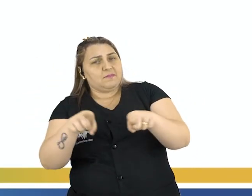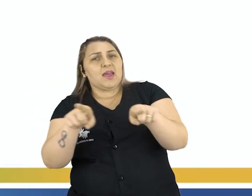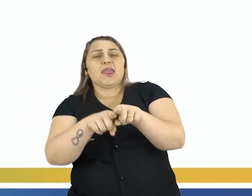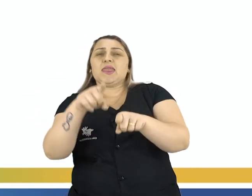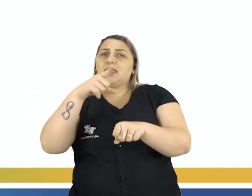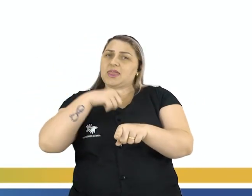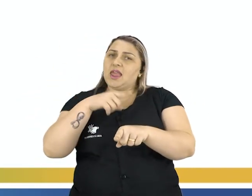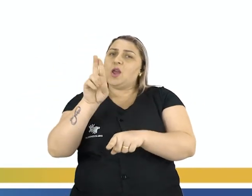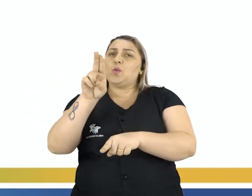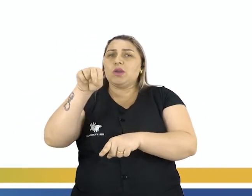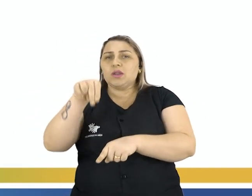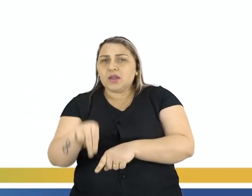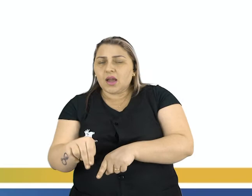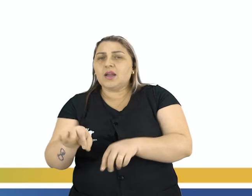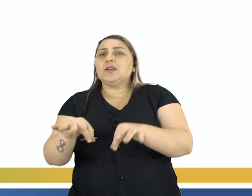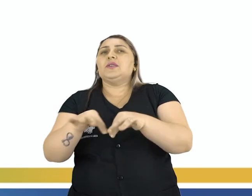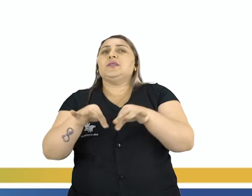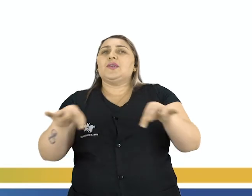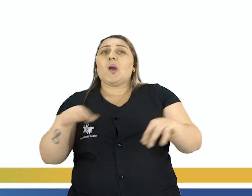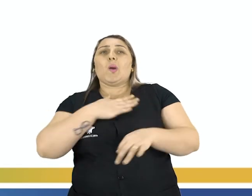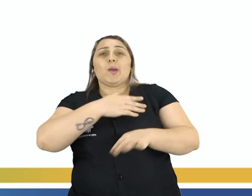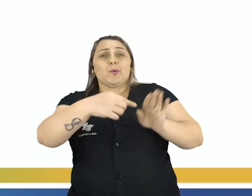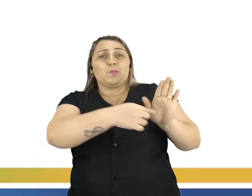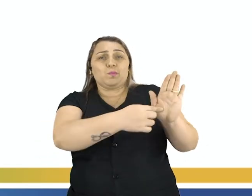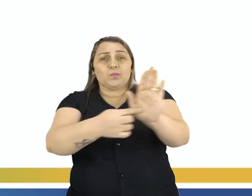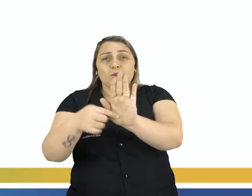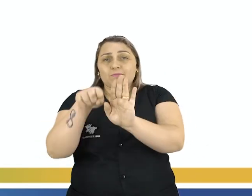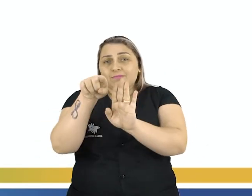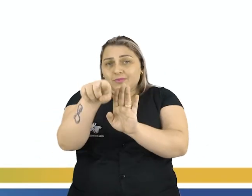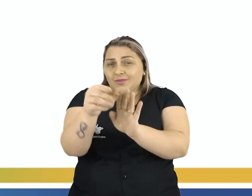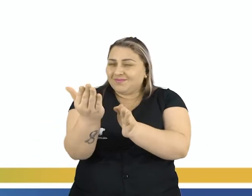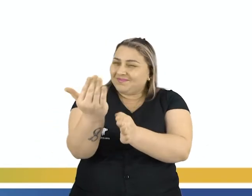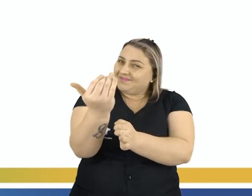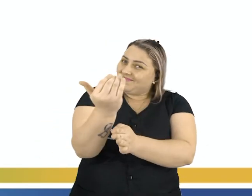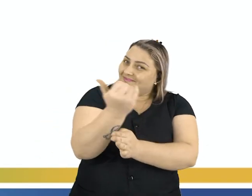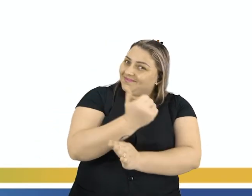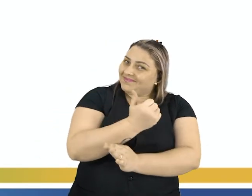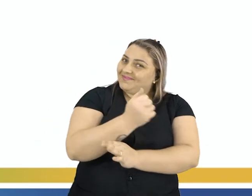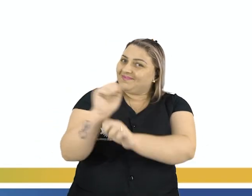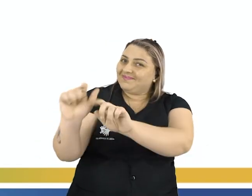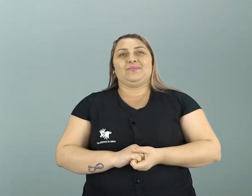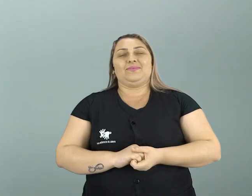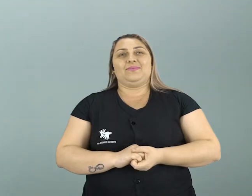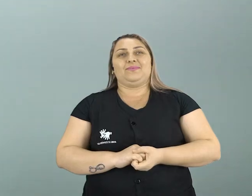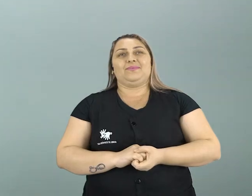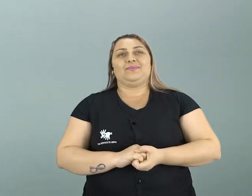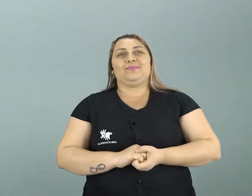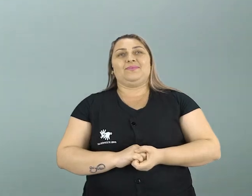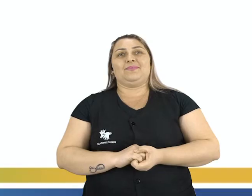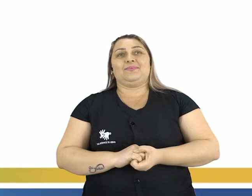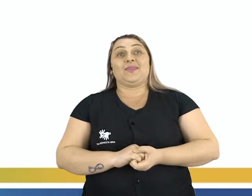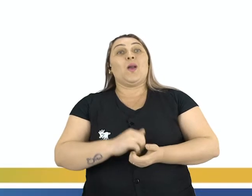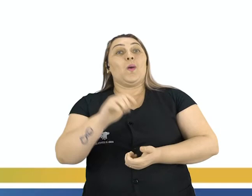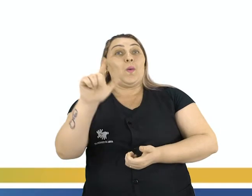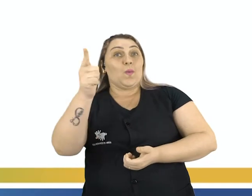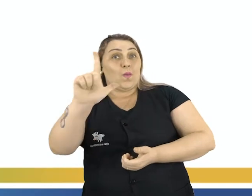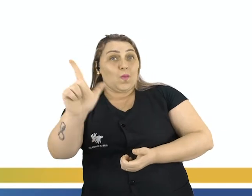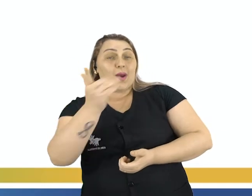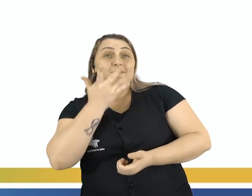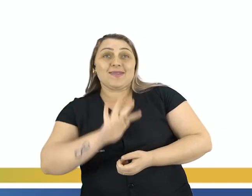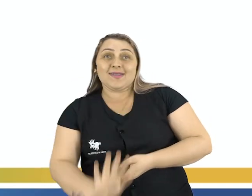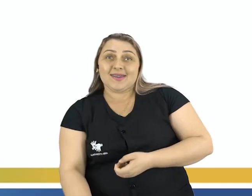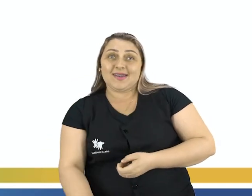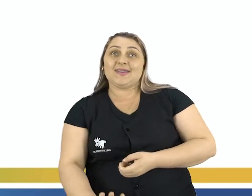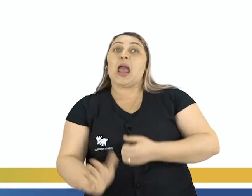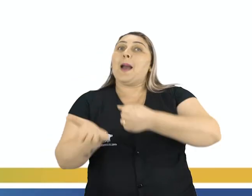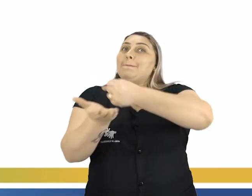têm as suas unidades de medidas, que eu gostaria de mostrar para você. Vem aqui comigo na tela. O litro, crianças, ele é